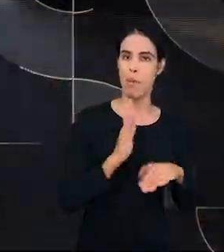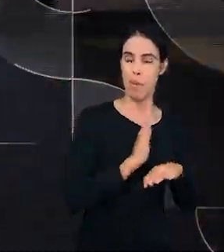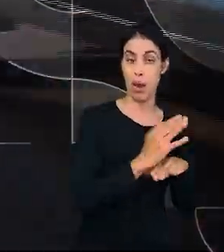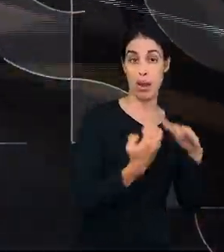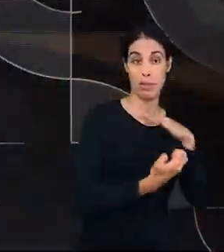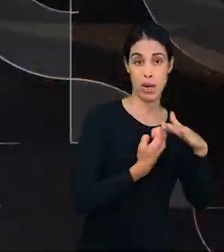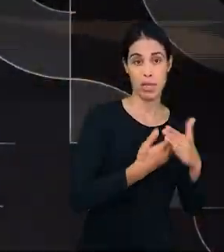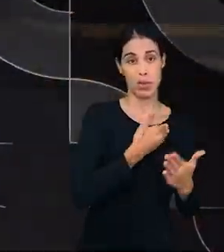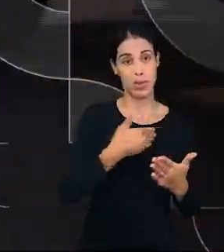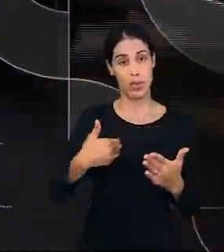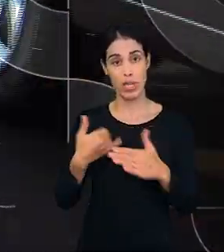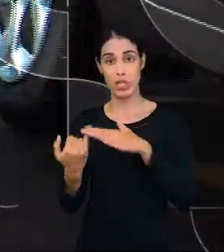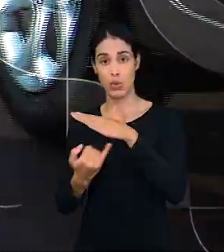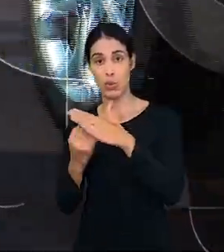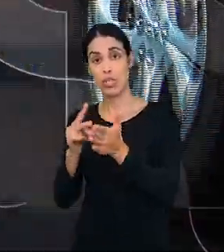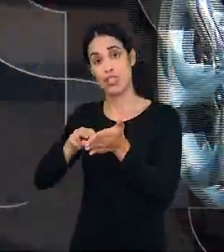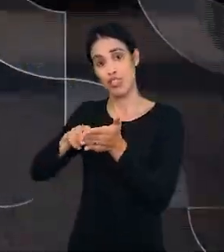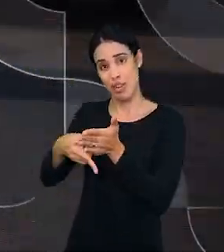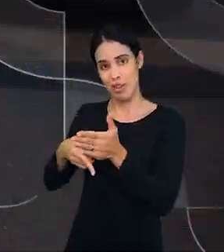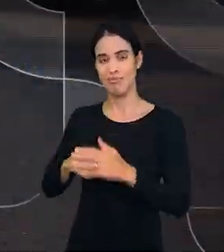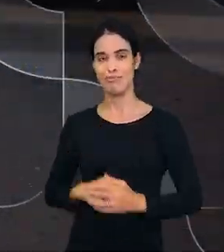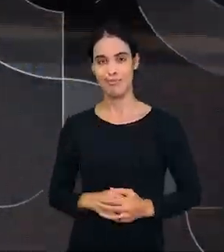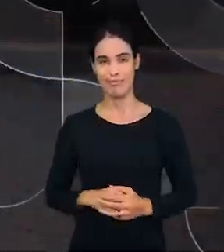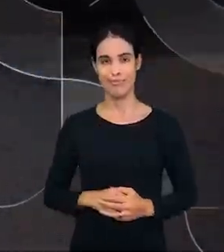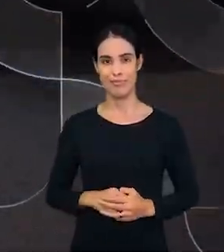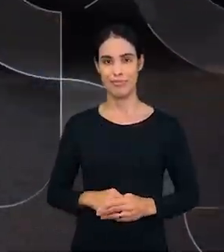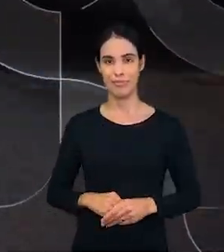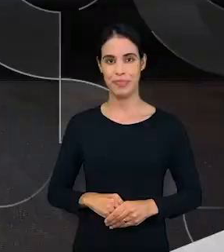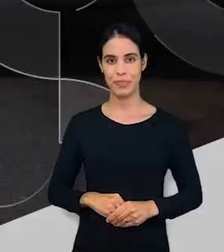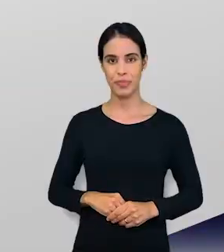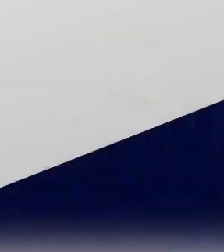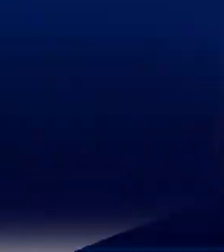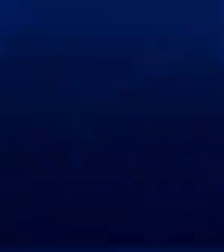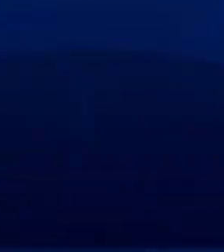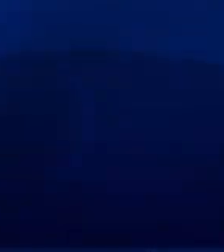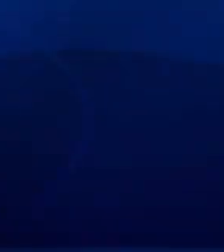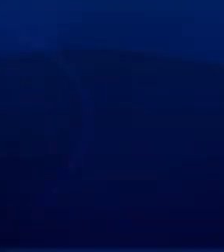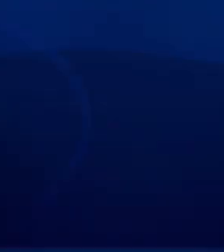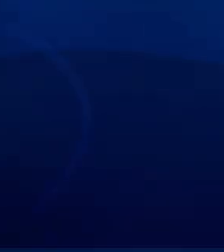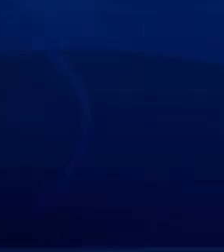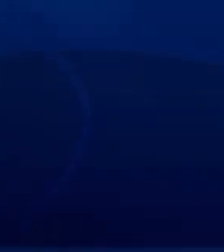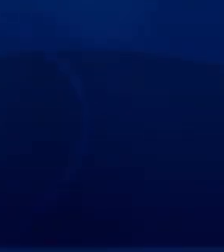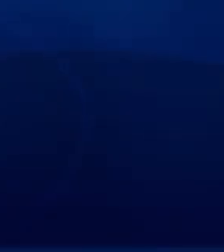público, empresas e entidades sindicais. Já já os detalhes.